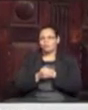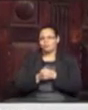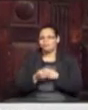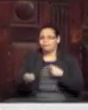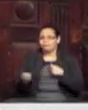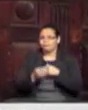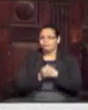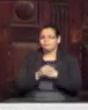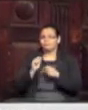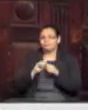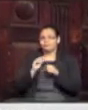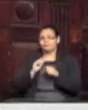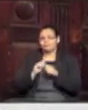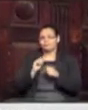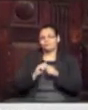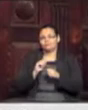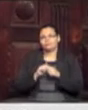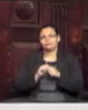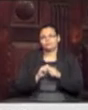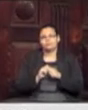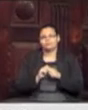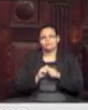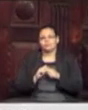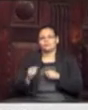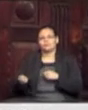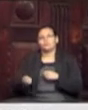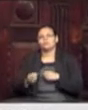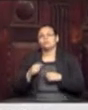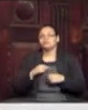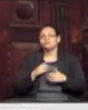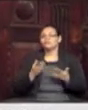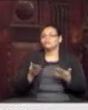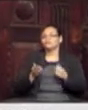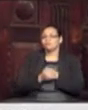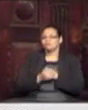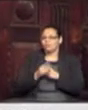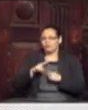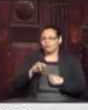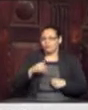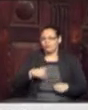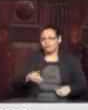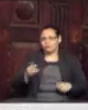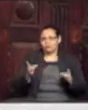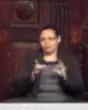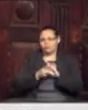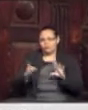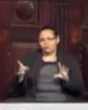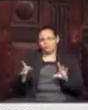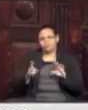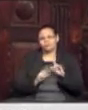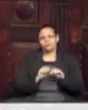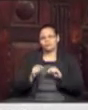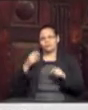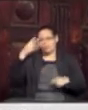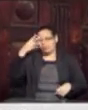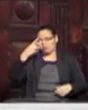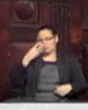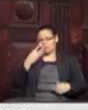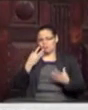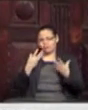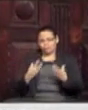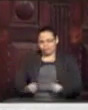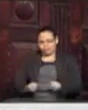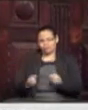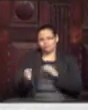bastidores feitos no obscuro, vão acabar permitindo que seja aprovado o projeto